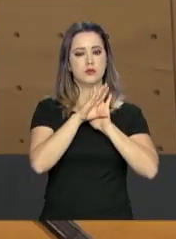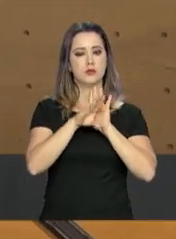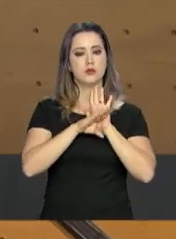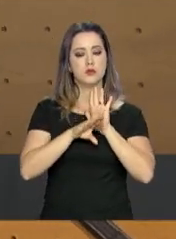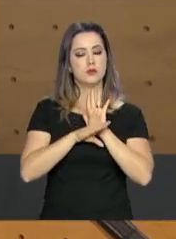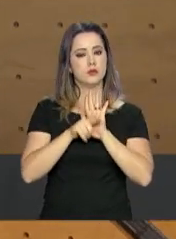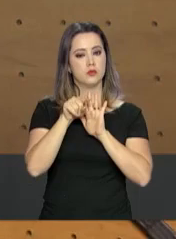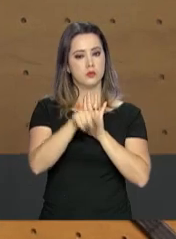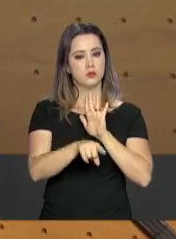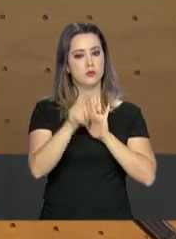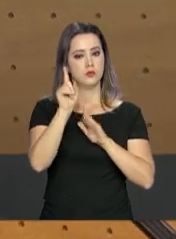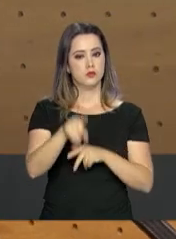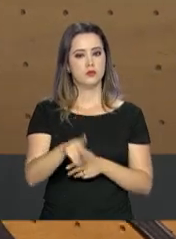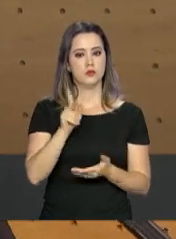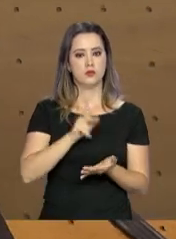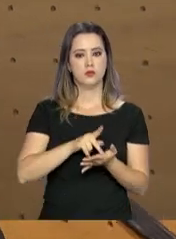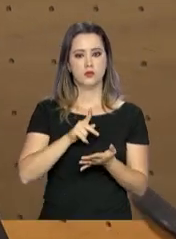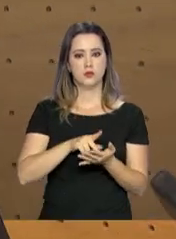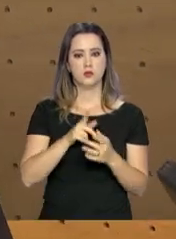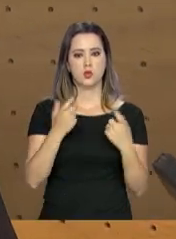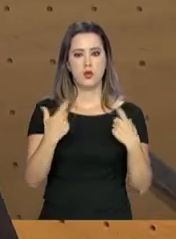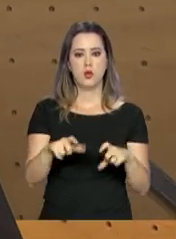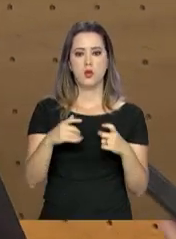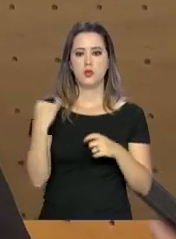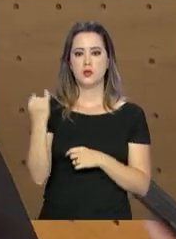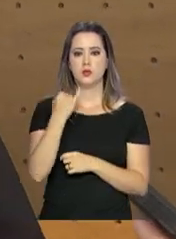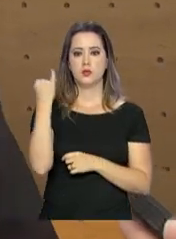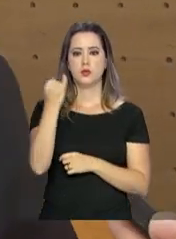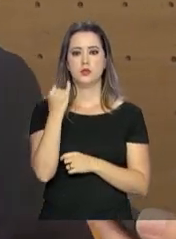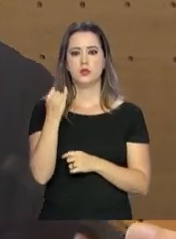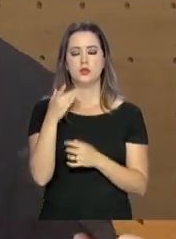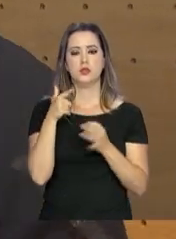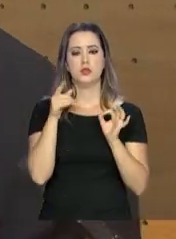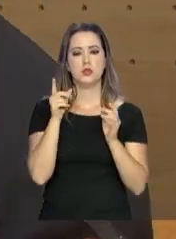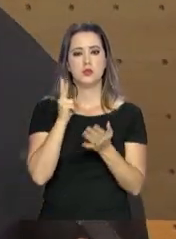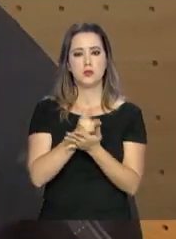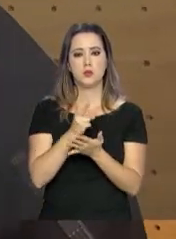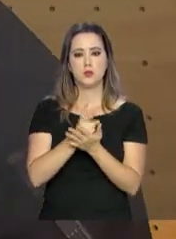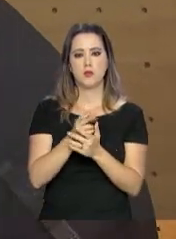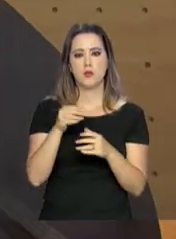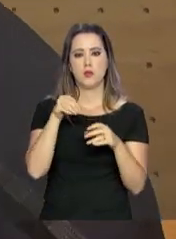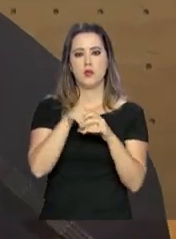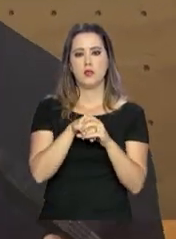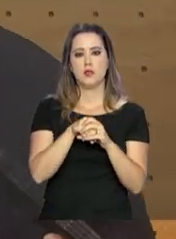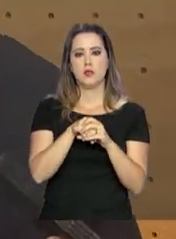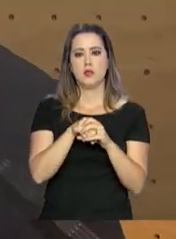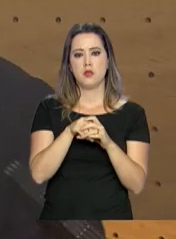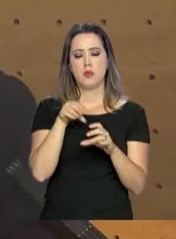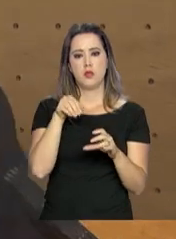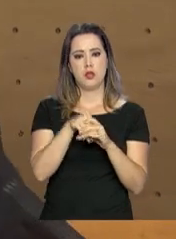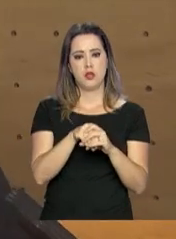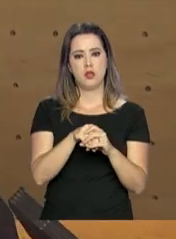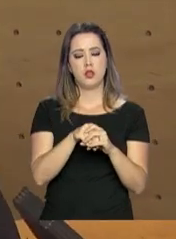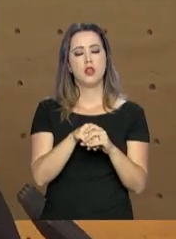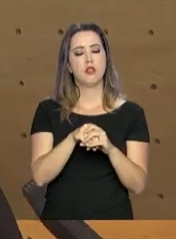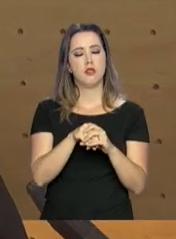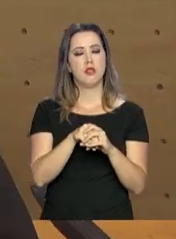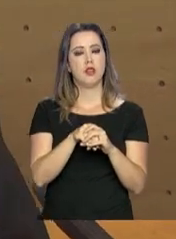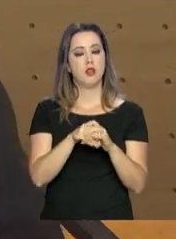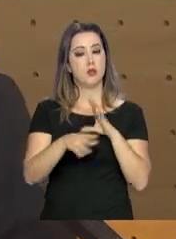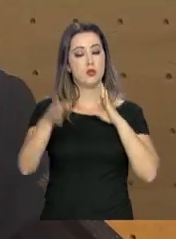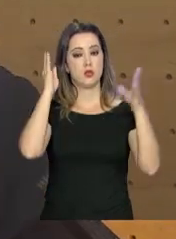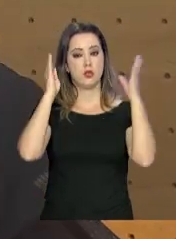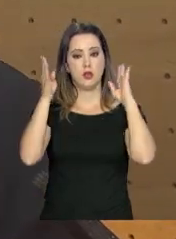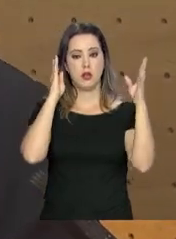que é na verdade um grande laboratório apesar de estar dentro de um caminhão improvisado como laboratório